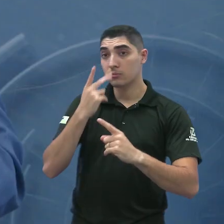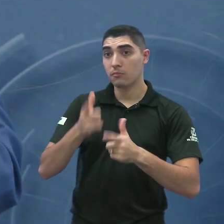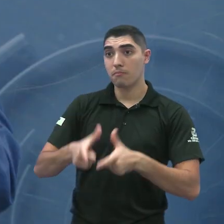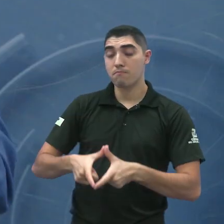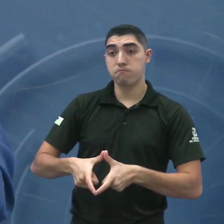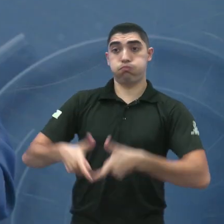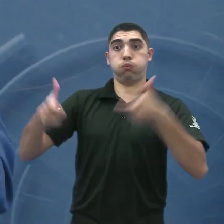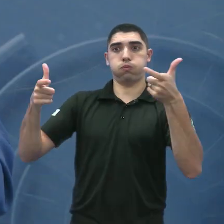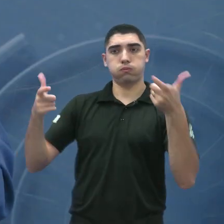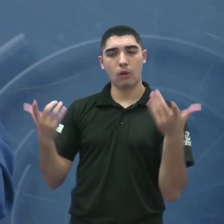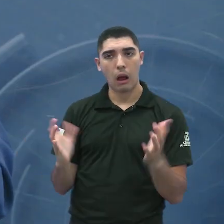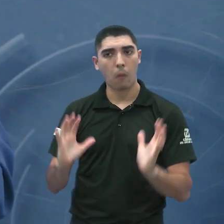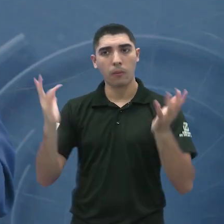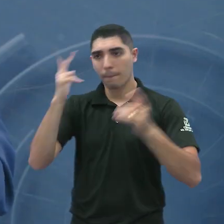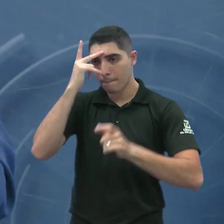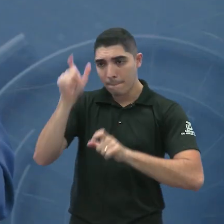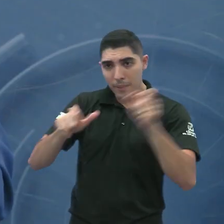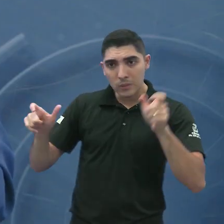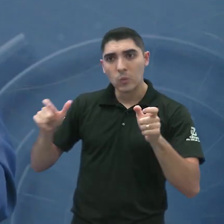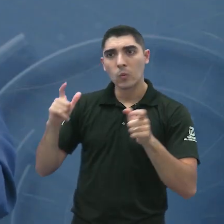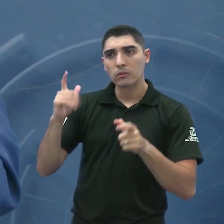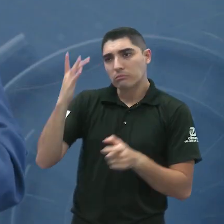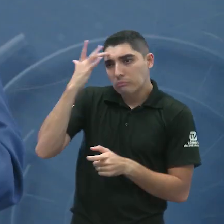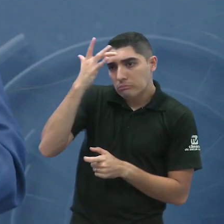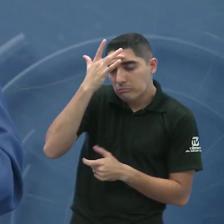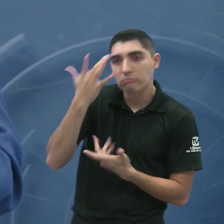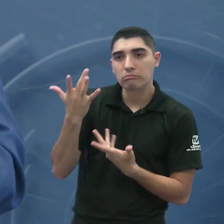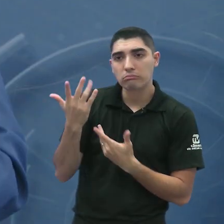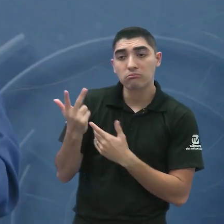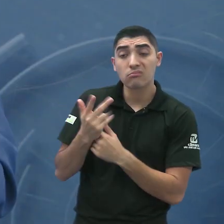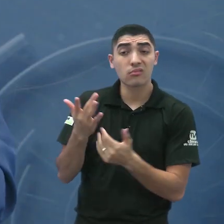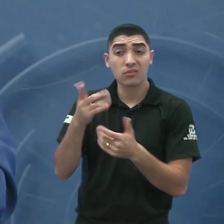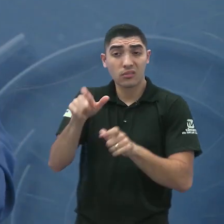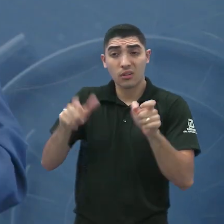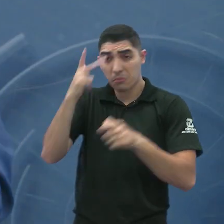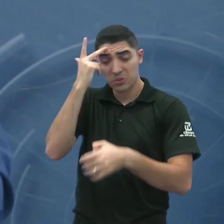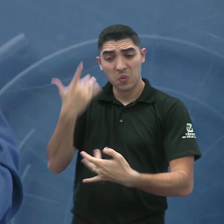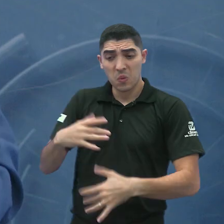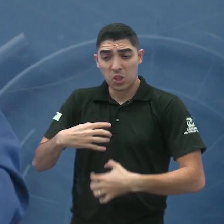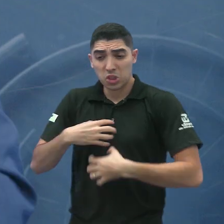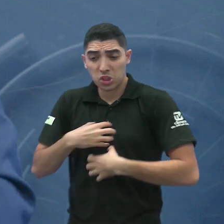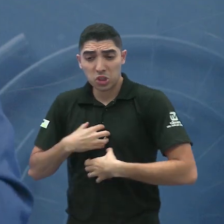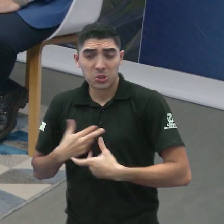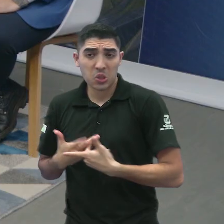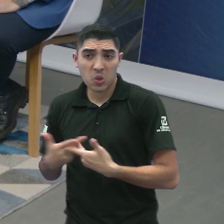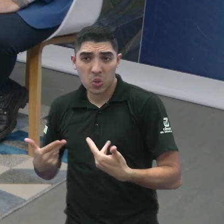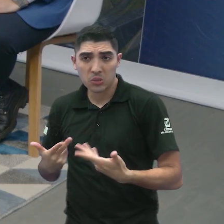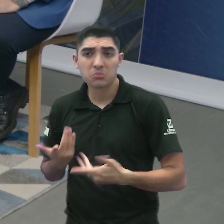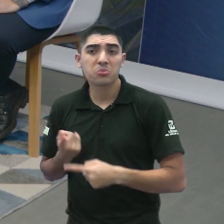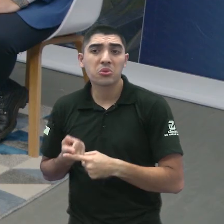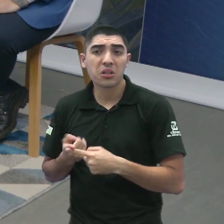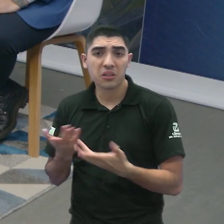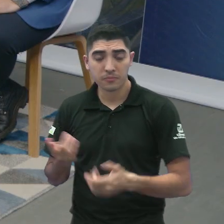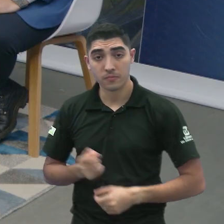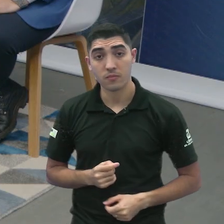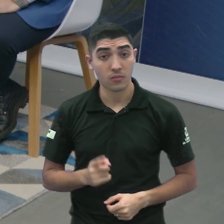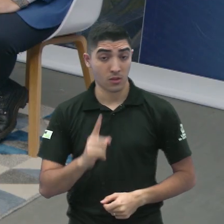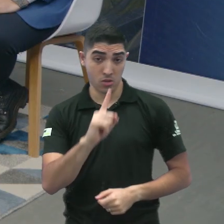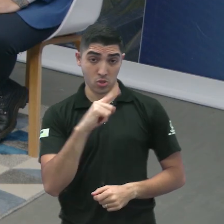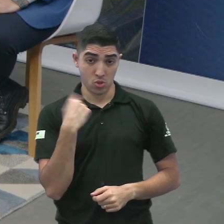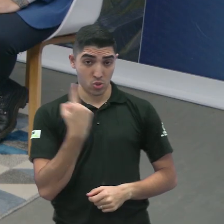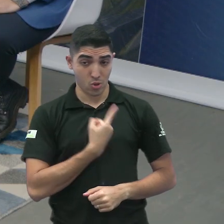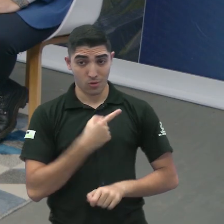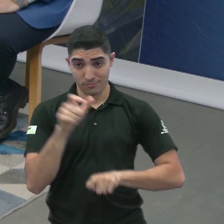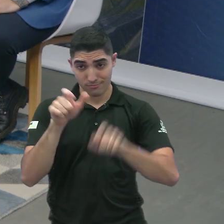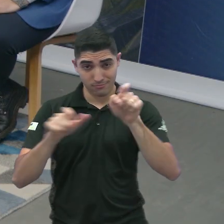pessoas buscando realmente ajuda psicológica e não querendo ter o sentimento que tem que ter? Nós somos seres sociais,